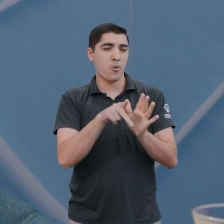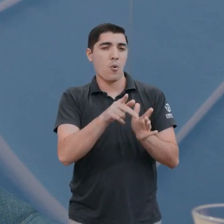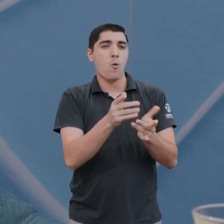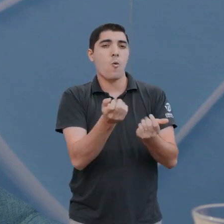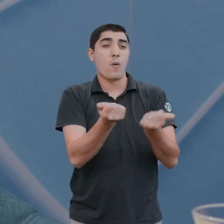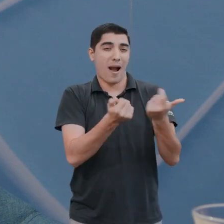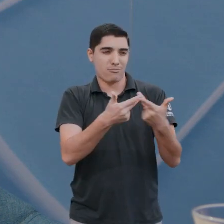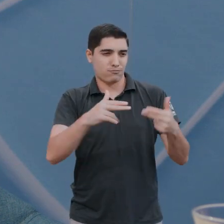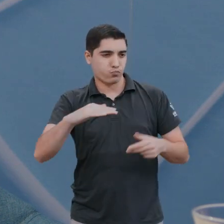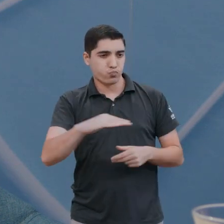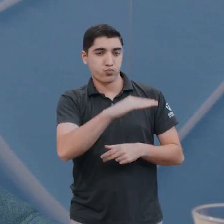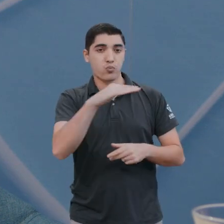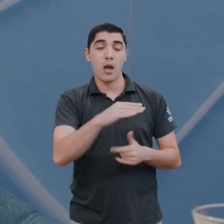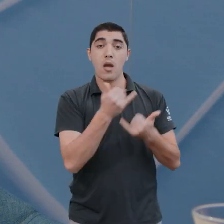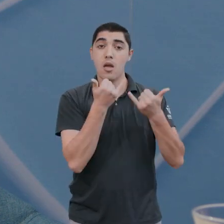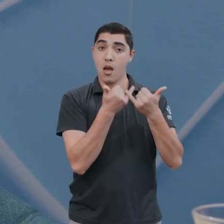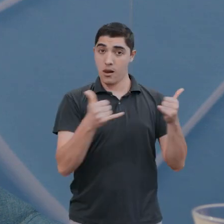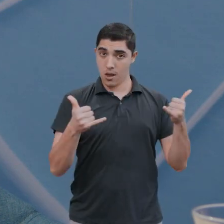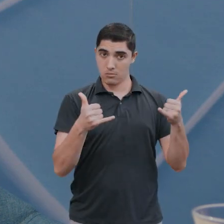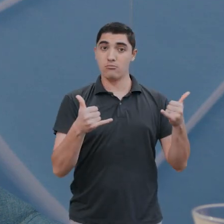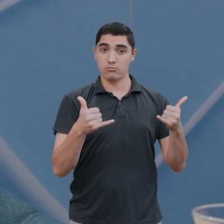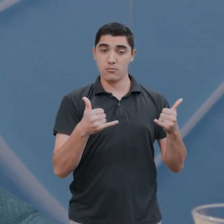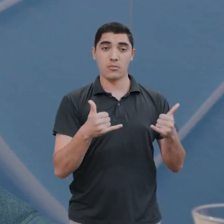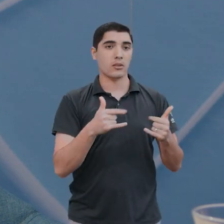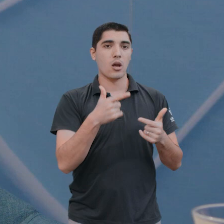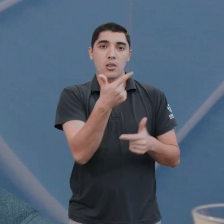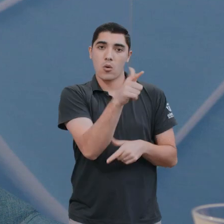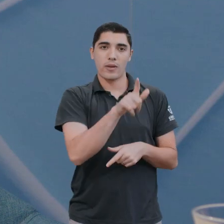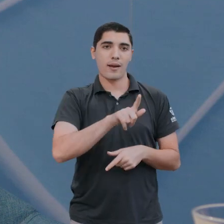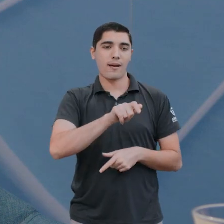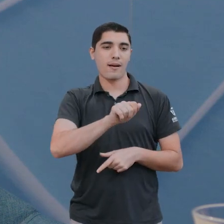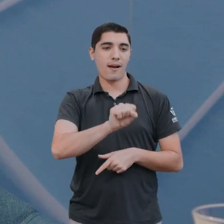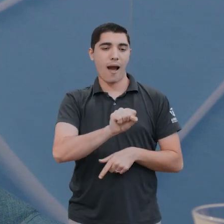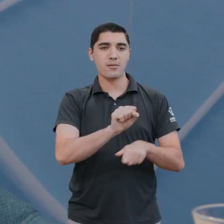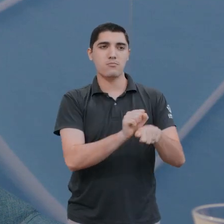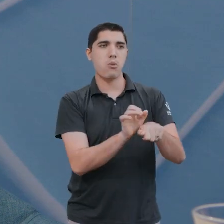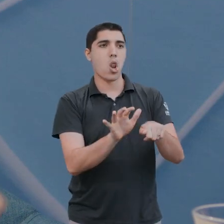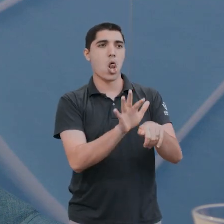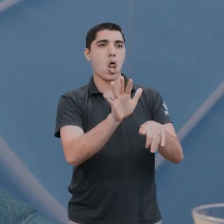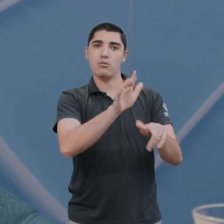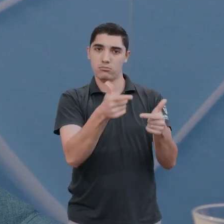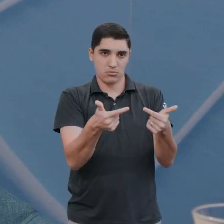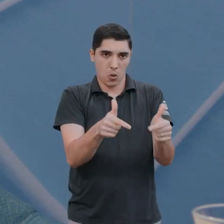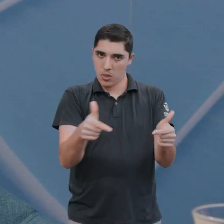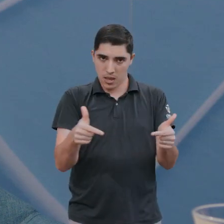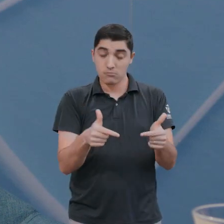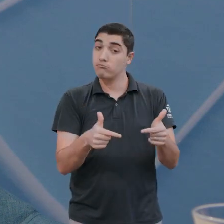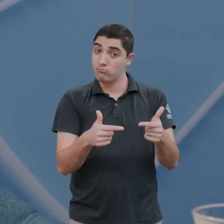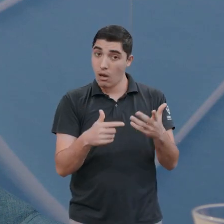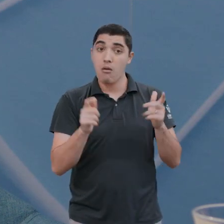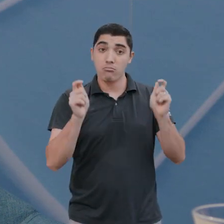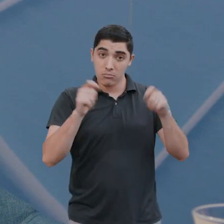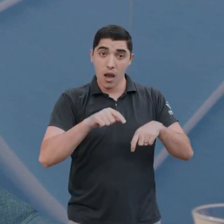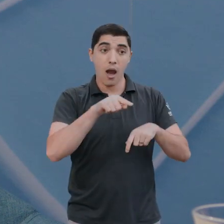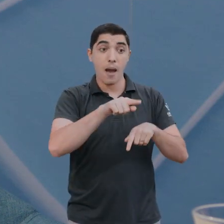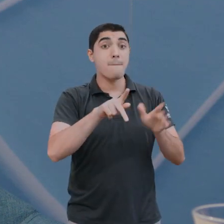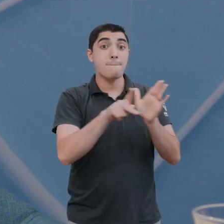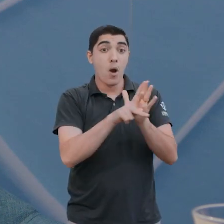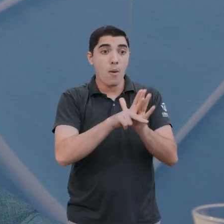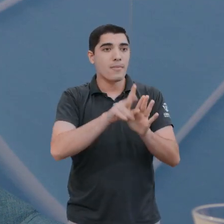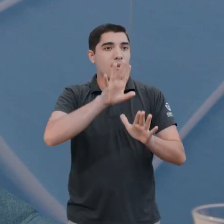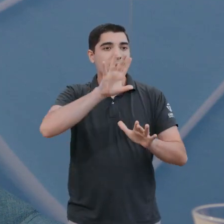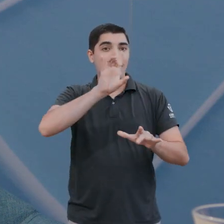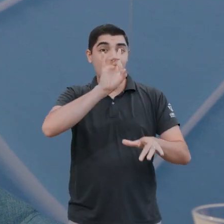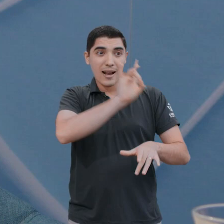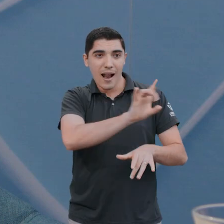eletricidade, então diminui a questão de emissão de carbono, também já é uma coisa que pode sim ser ajustada, uma coisa